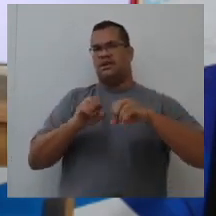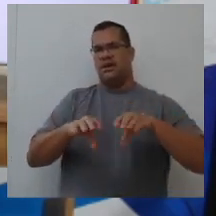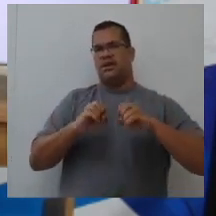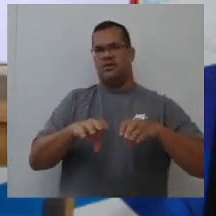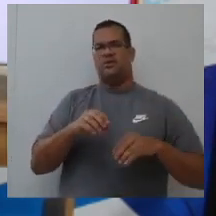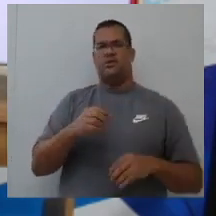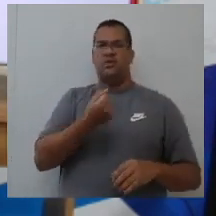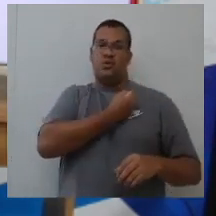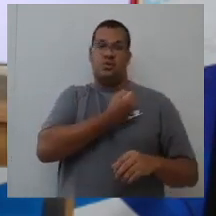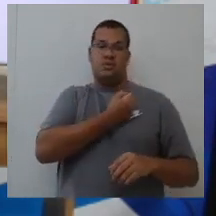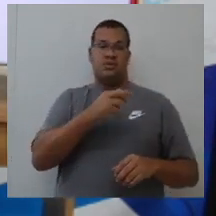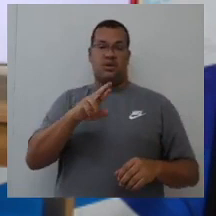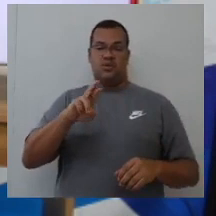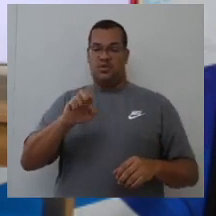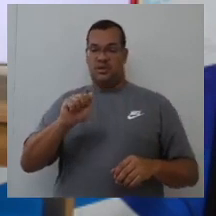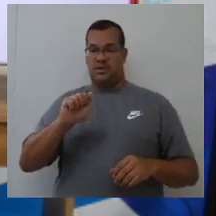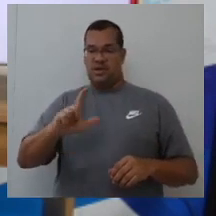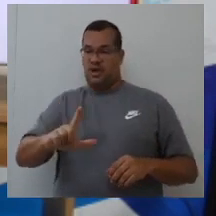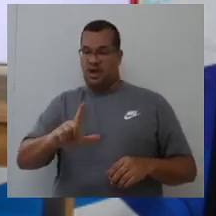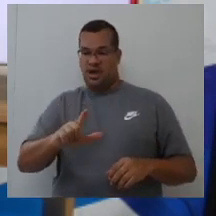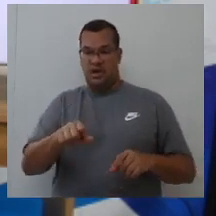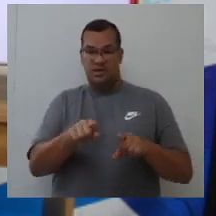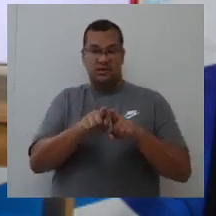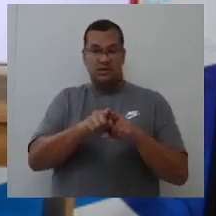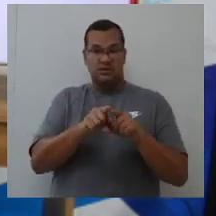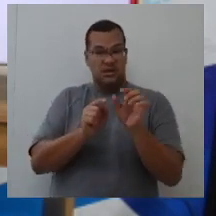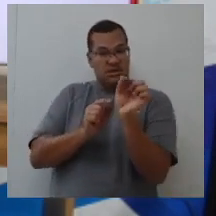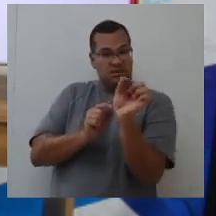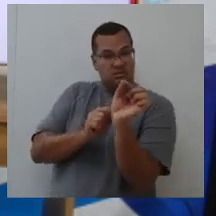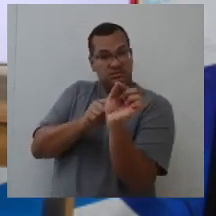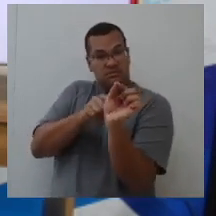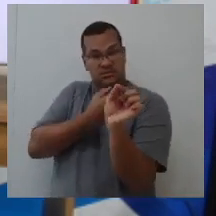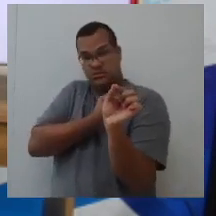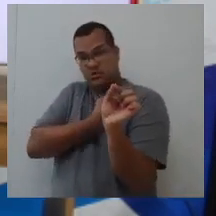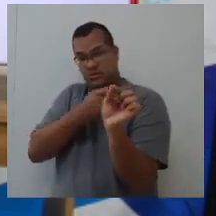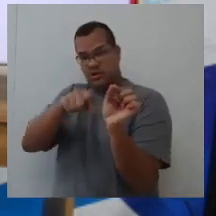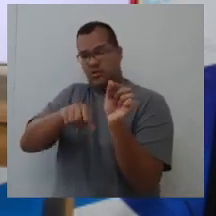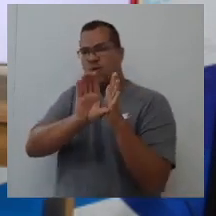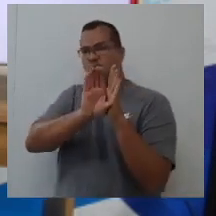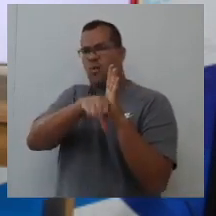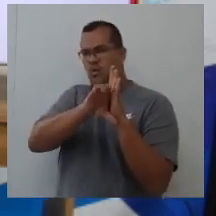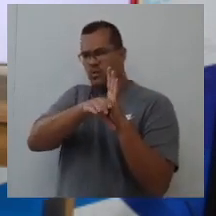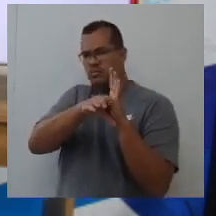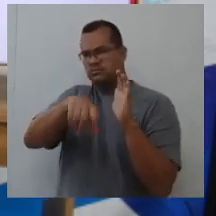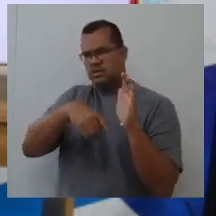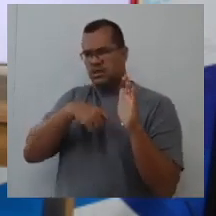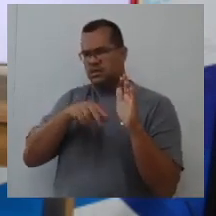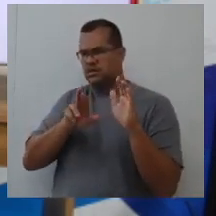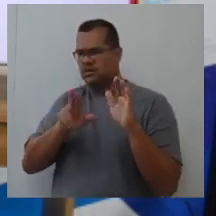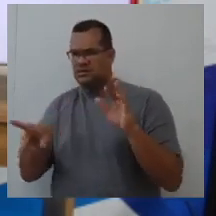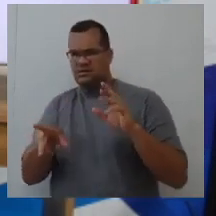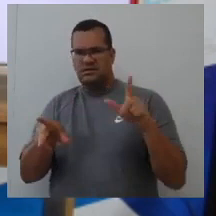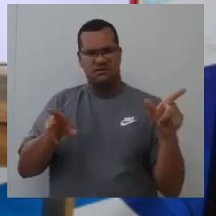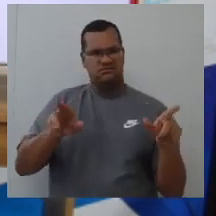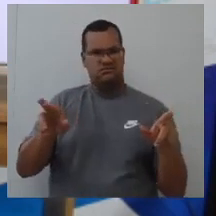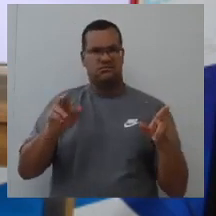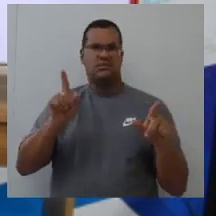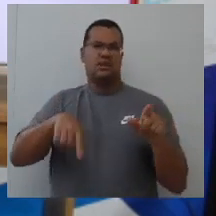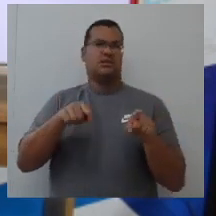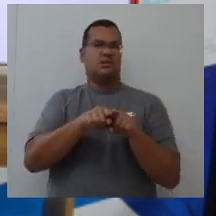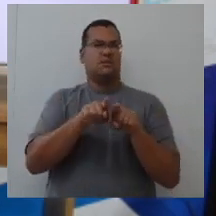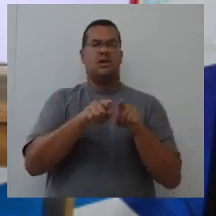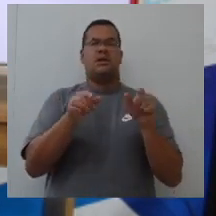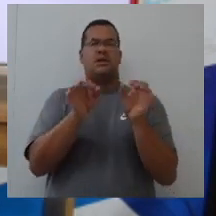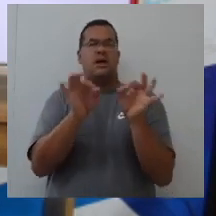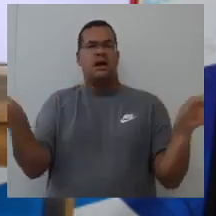número real e a localização na reta numérica, esse conceito aí, as desigualdades, a própria reta numérica, tem